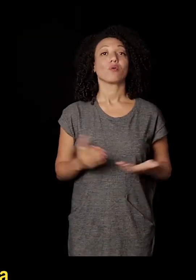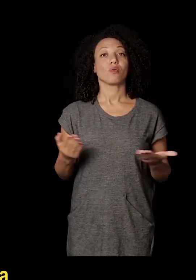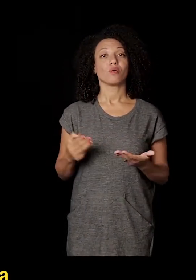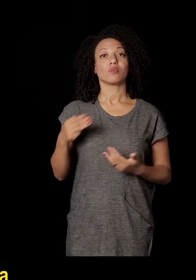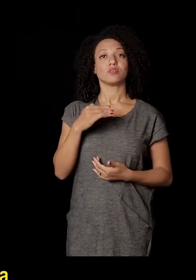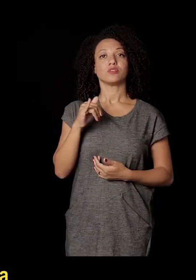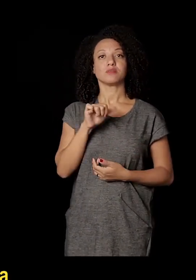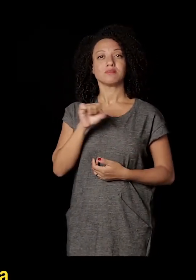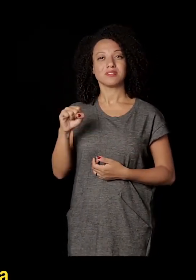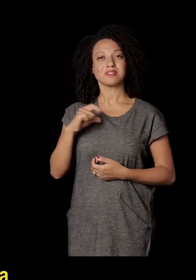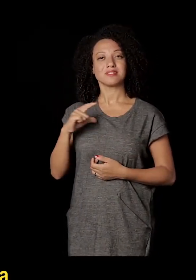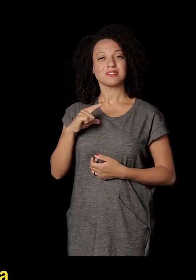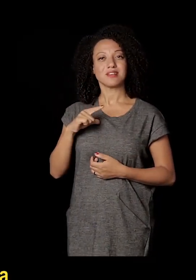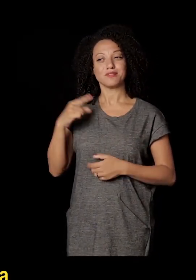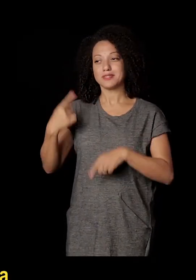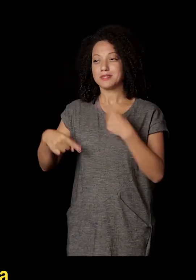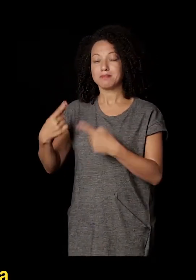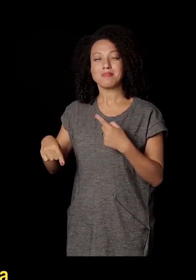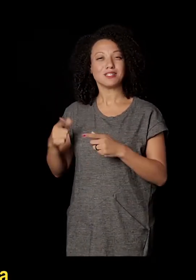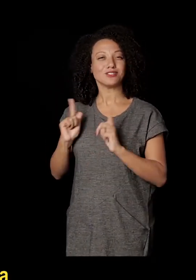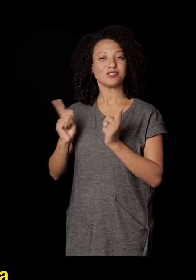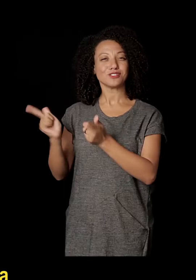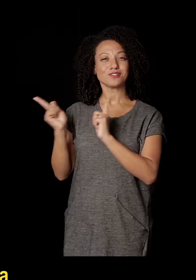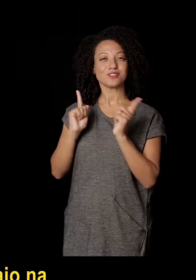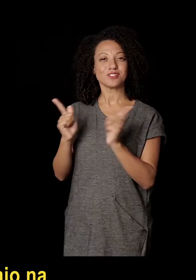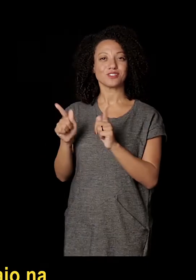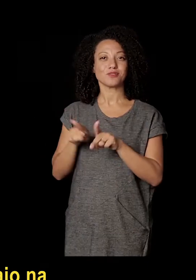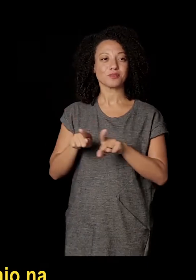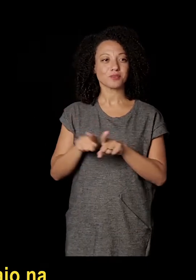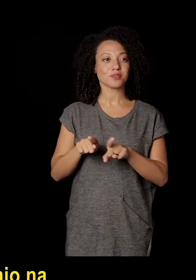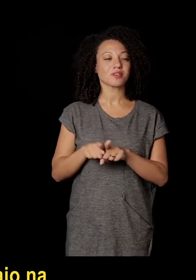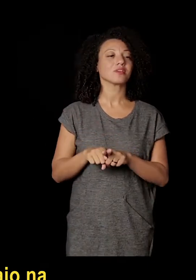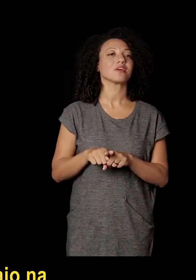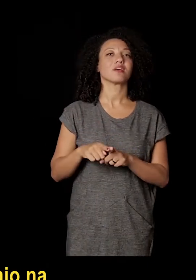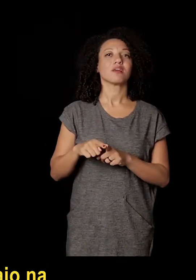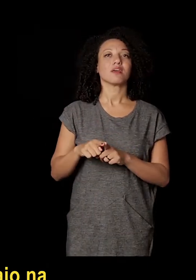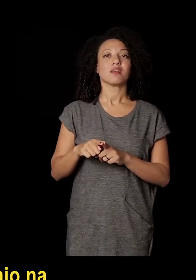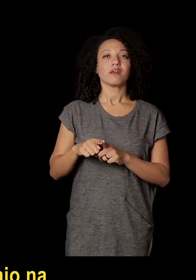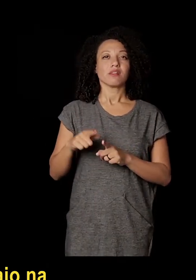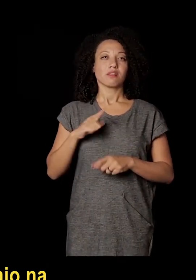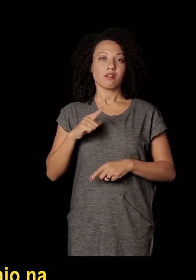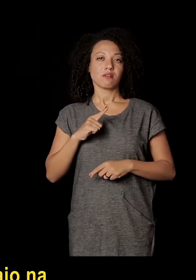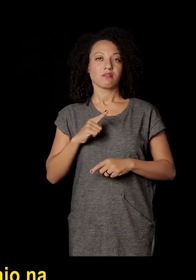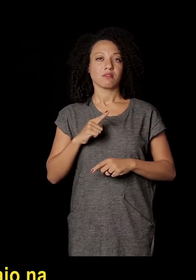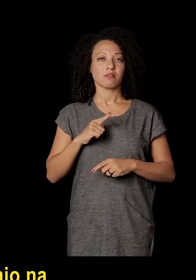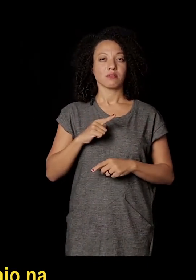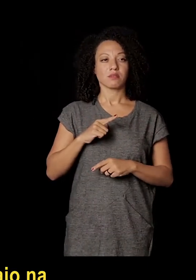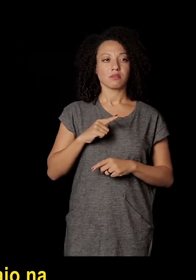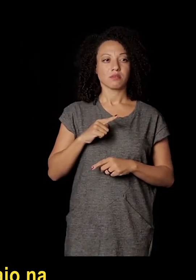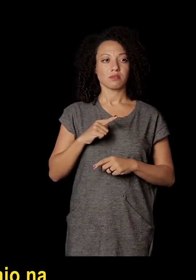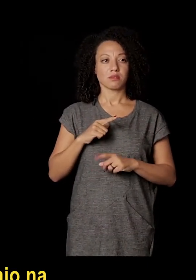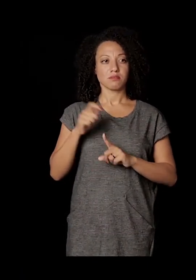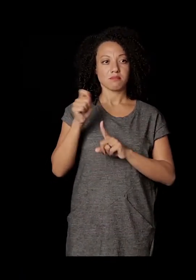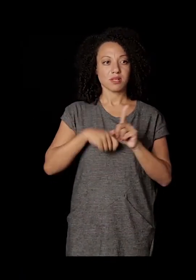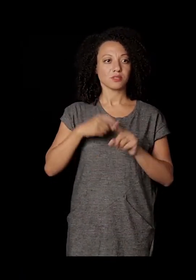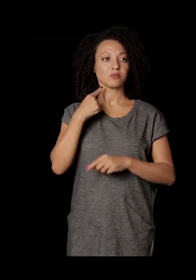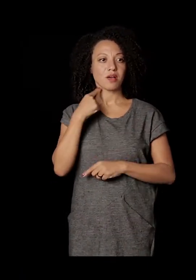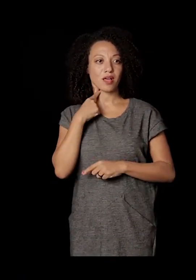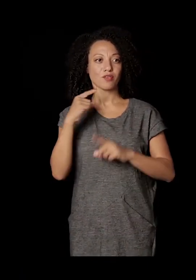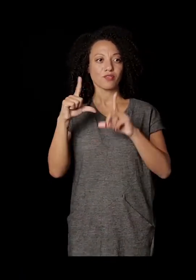uma mesa no MIS hoje, divertidíssima, dentro das atividades do Maio na Fotografia, que acontece em junho.